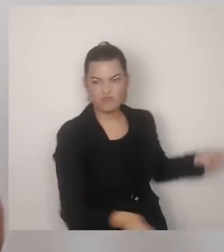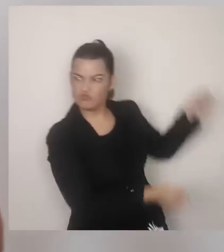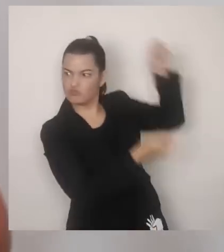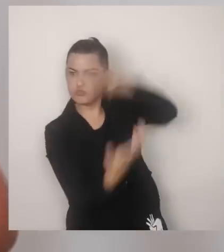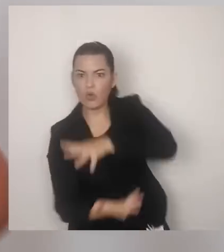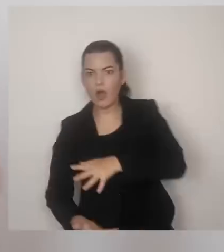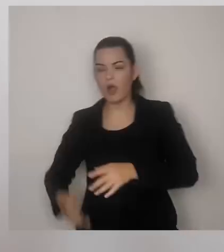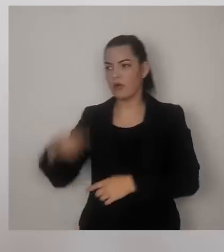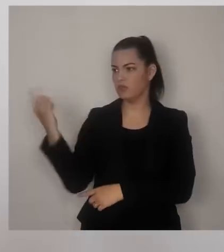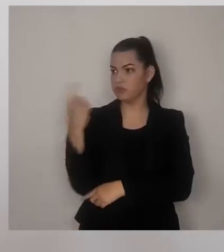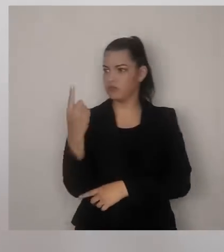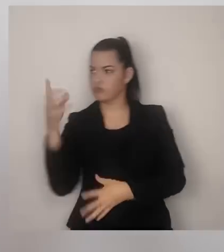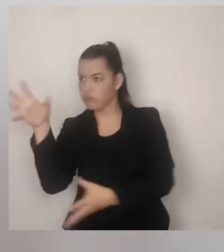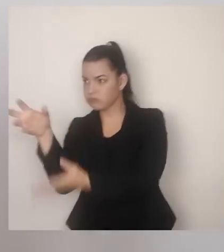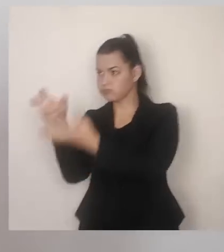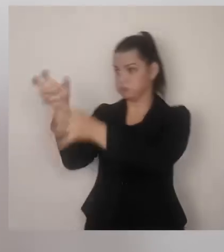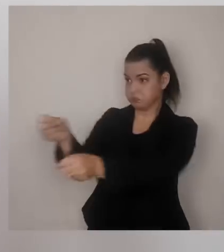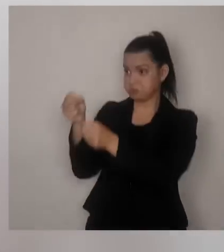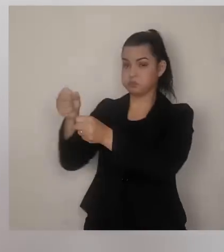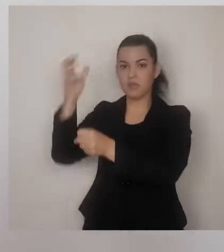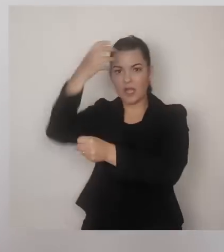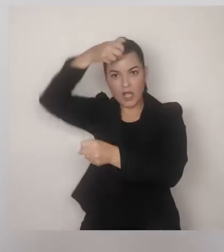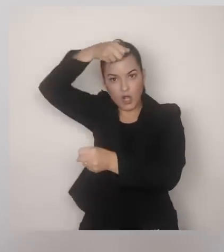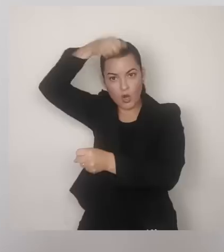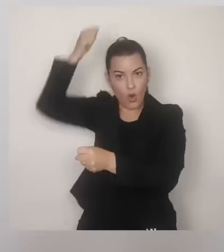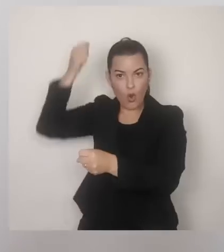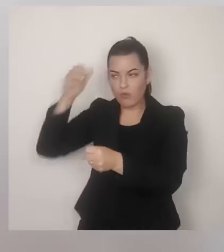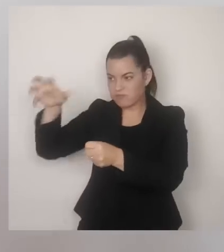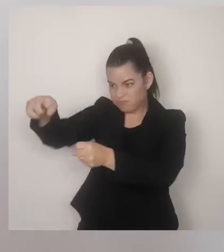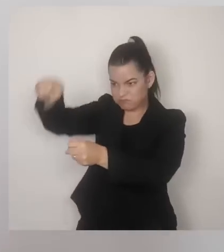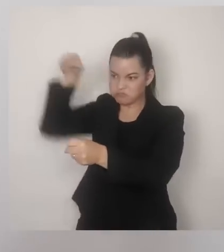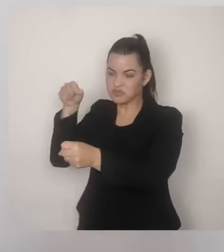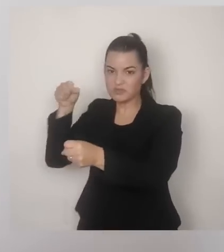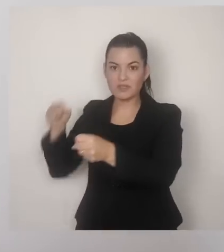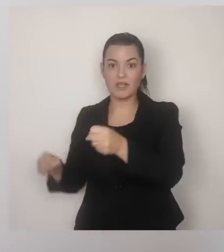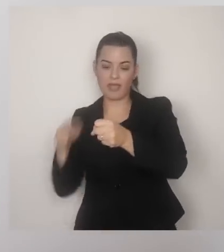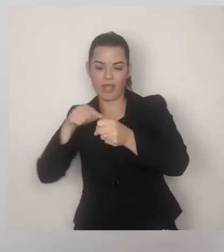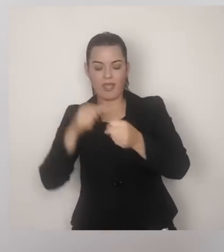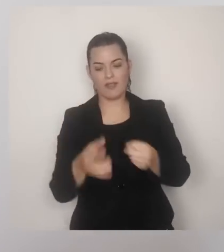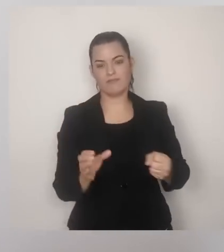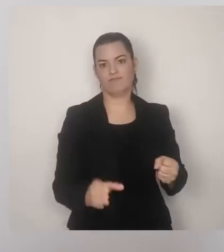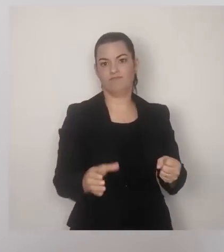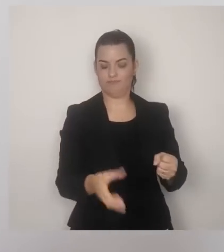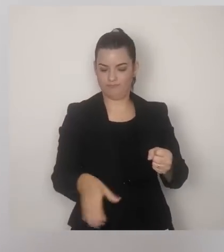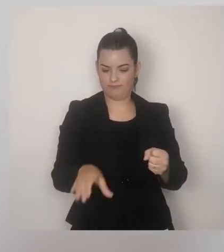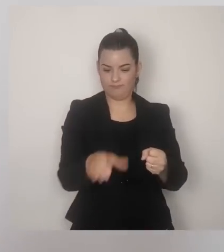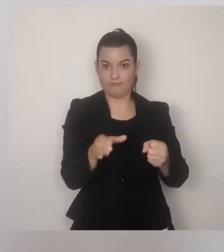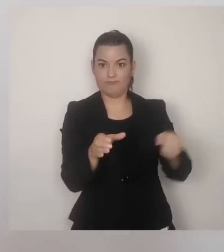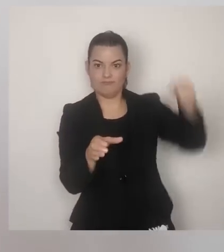rodamuinho, tirando seu gorro e pegando ele e colocando dentro de uma garrafa.